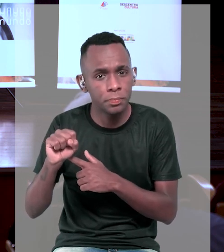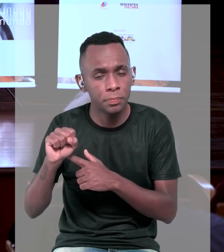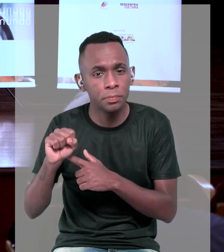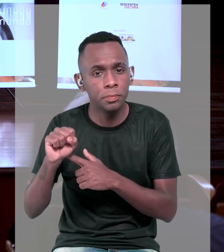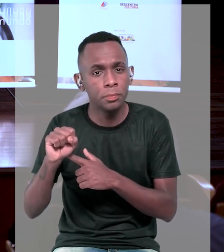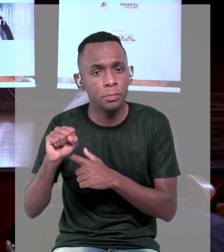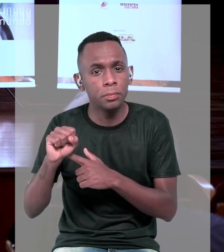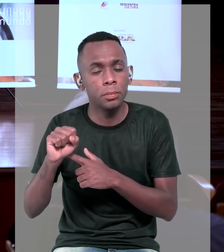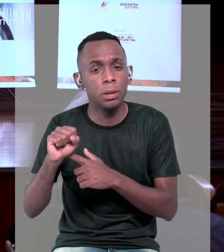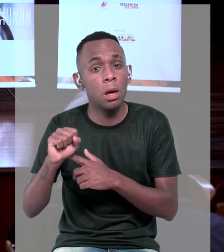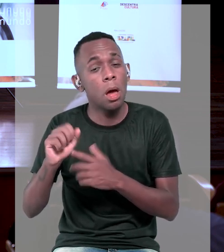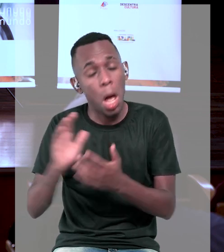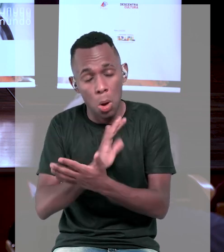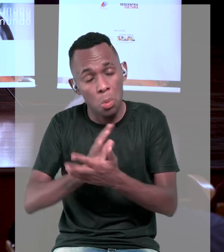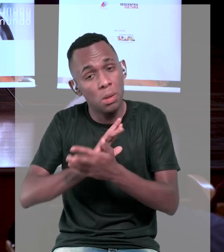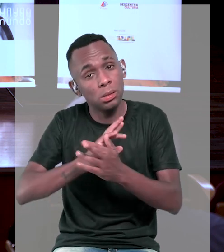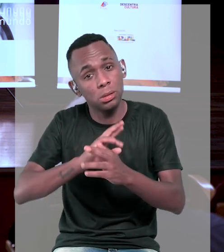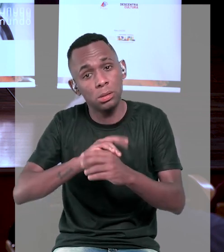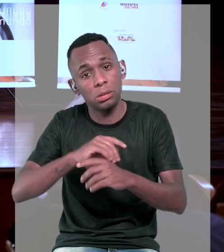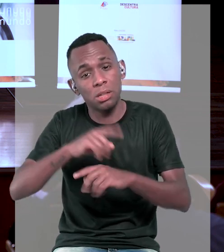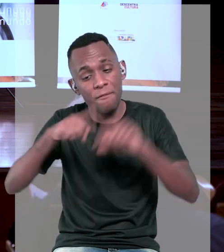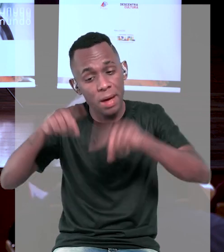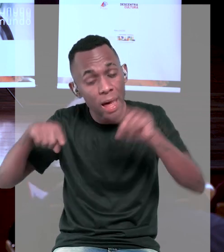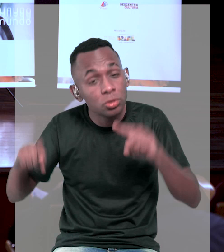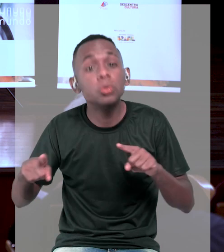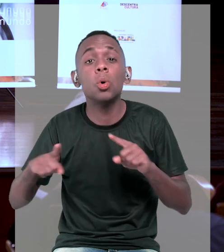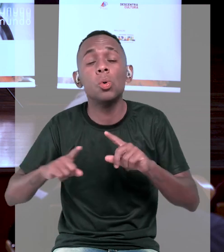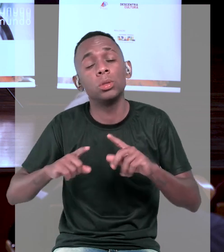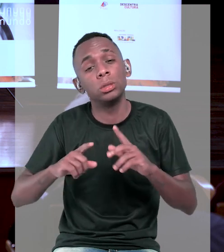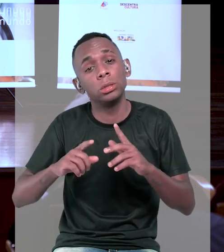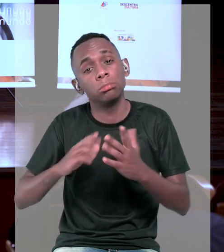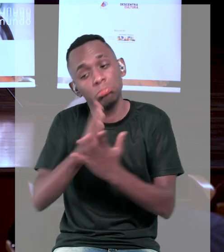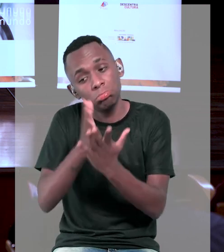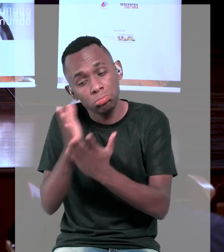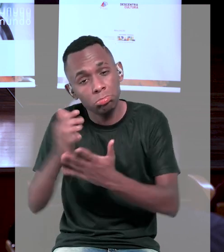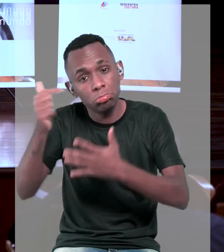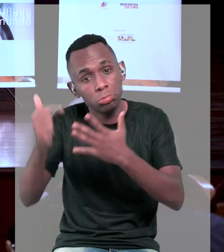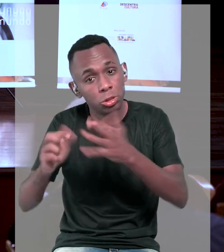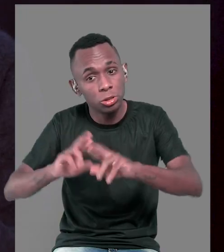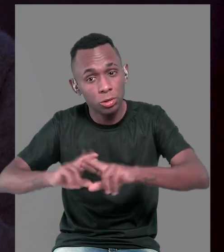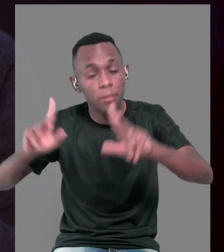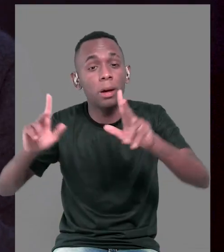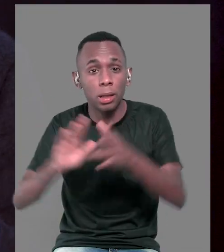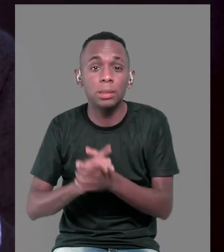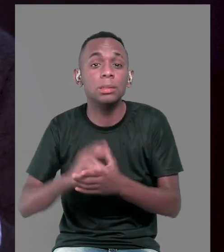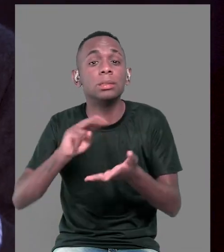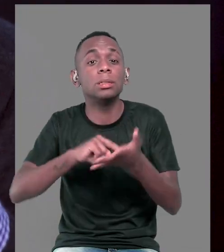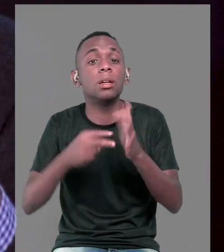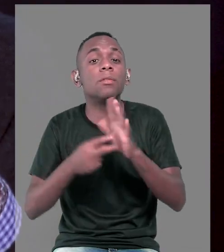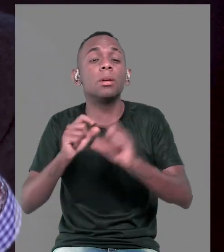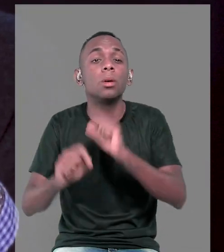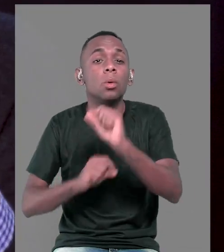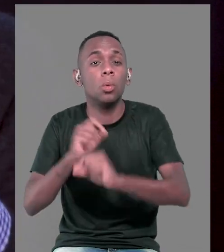com algumas variações, designa o sopro que